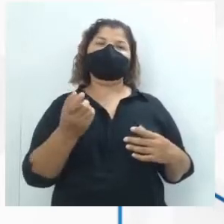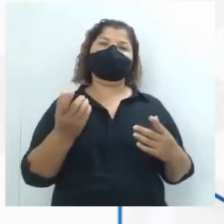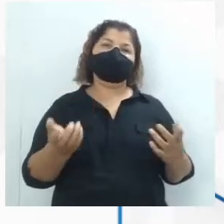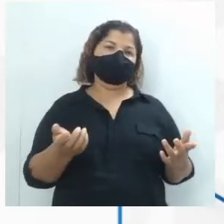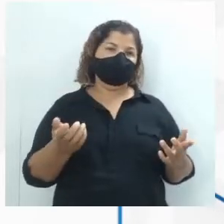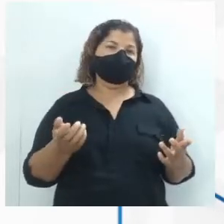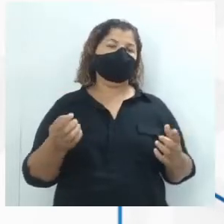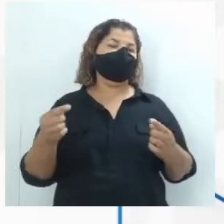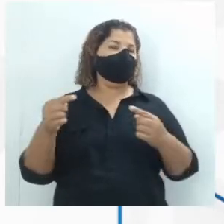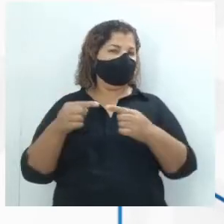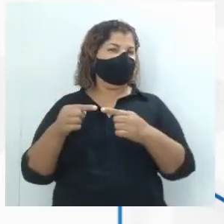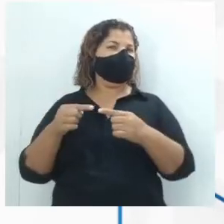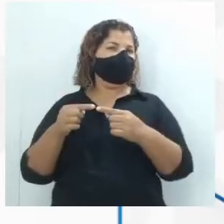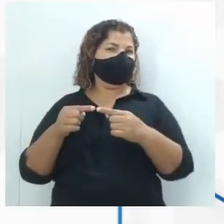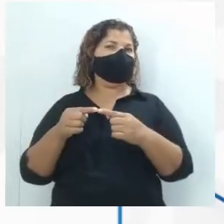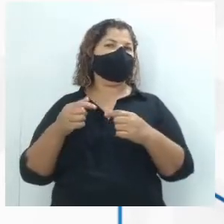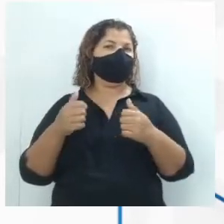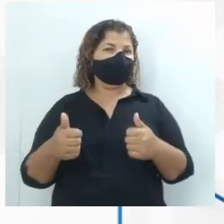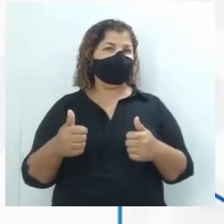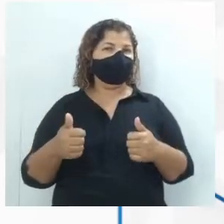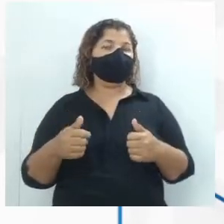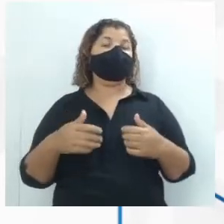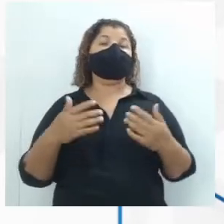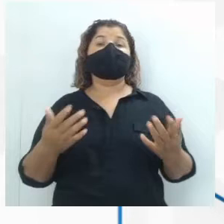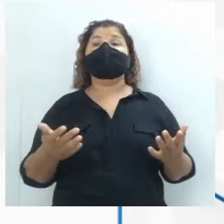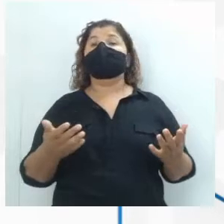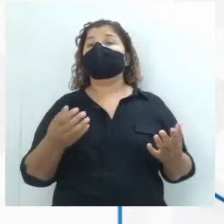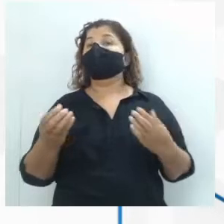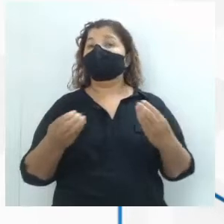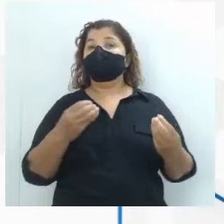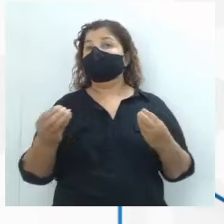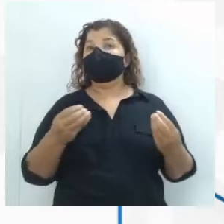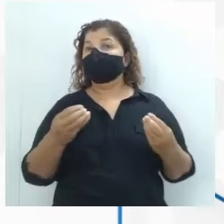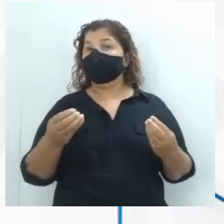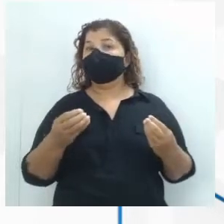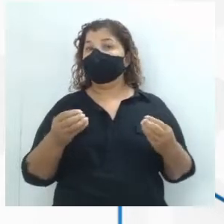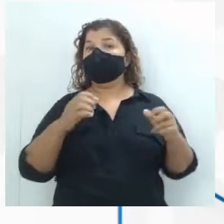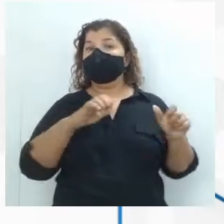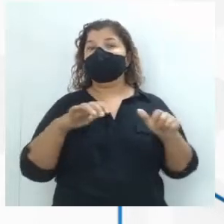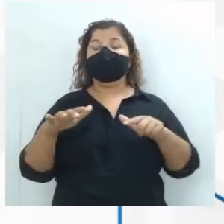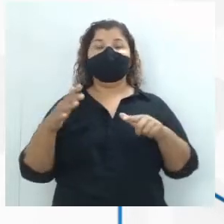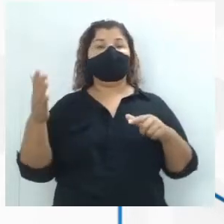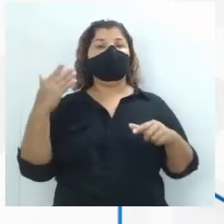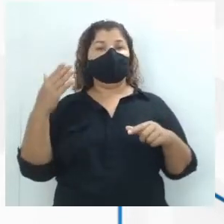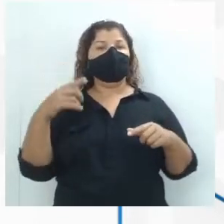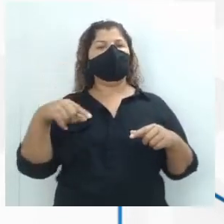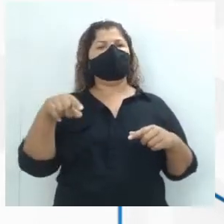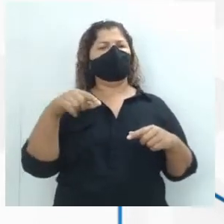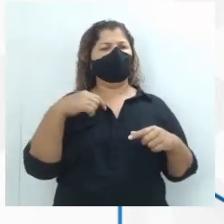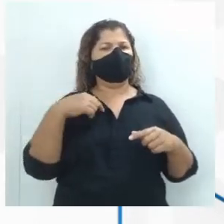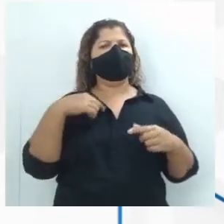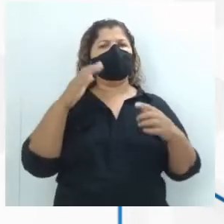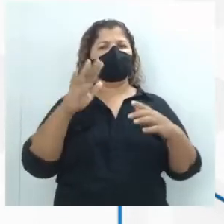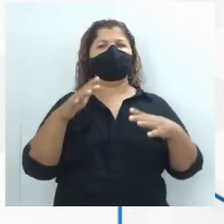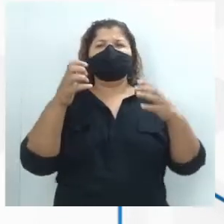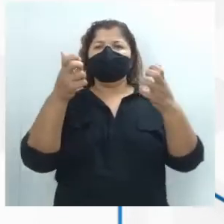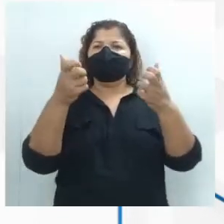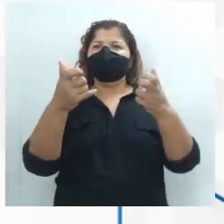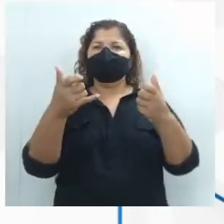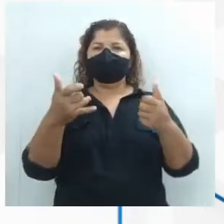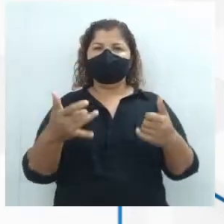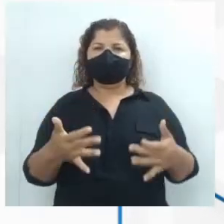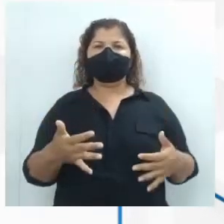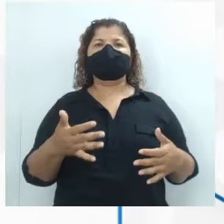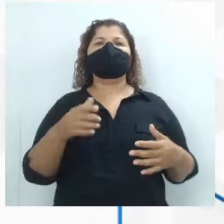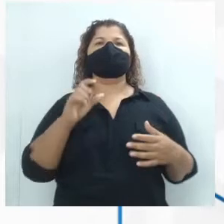os ribovírus, beleza? Aí o que é que vai acontecer? Na semana passada eu expliquei aqui, veja, na semana